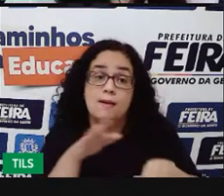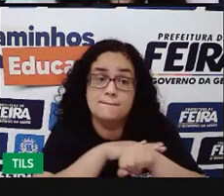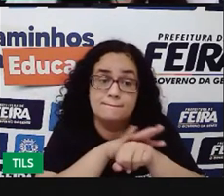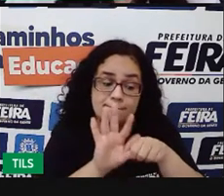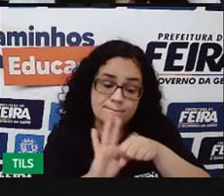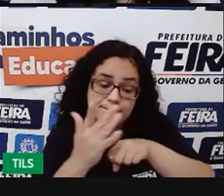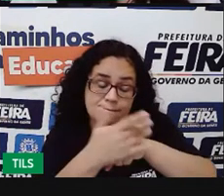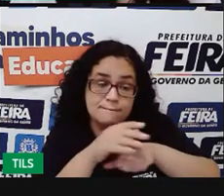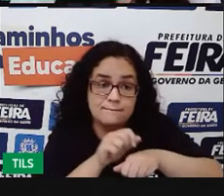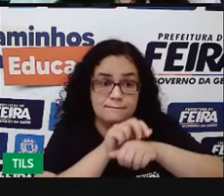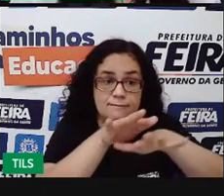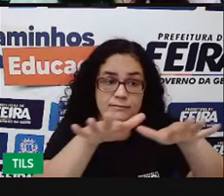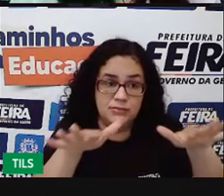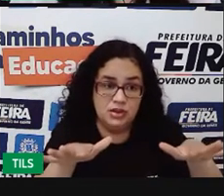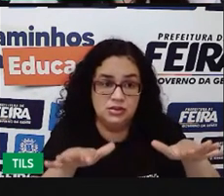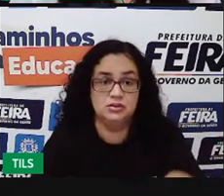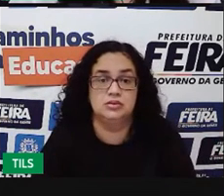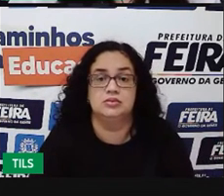certo?